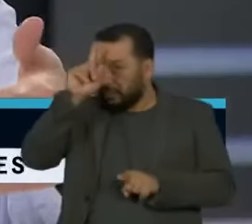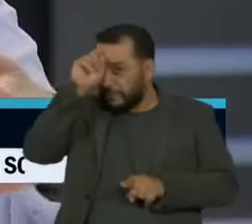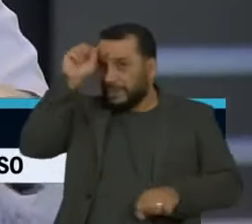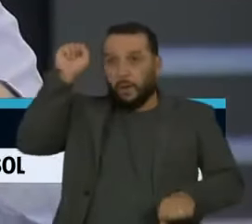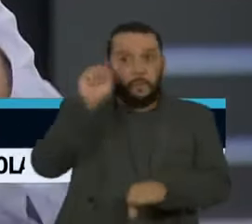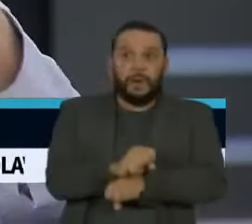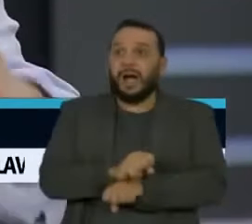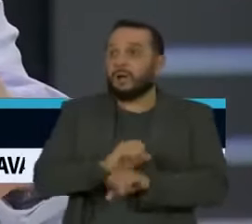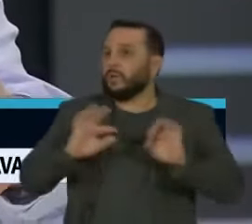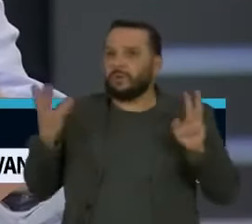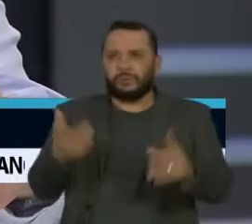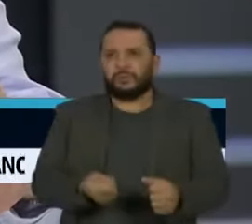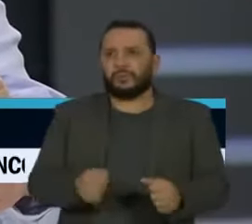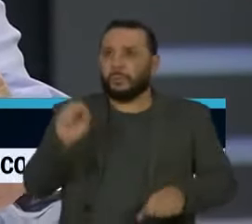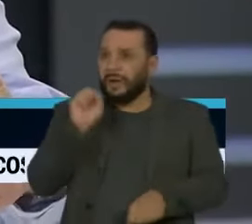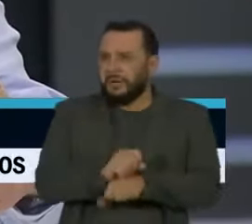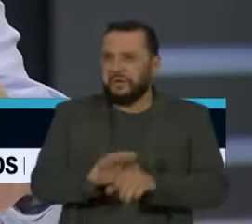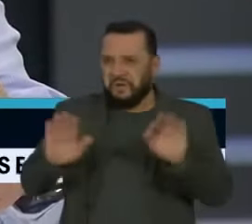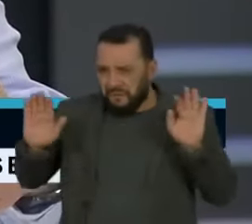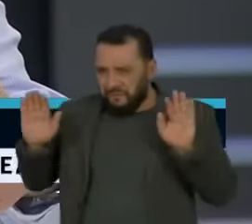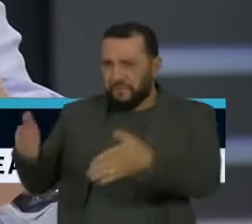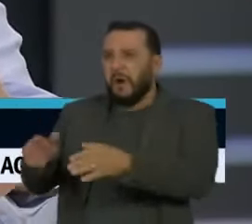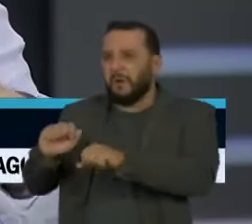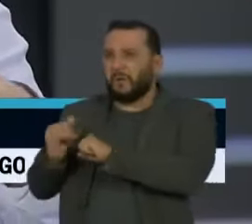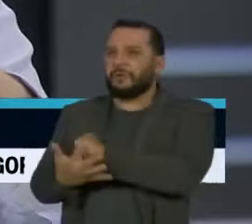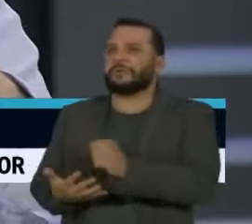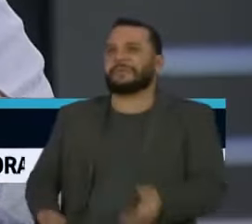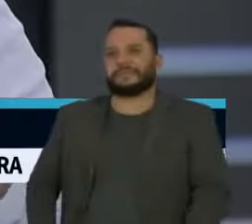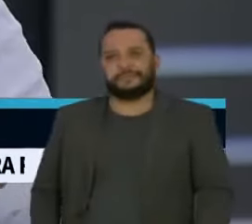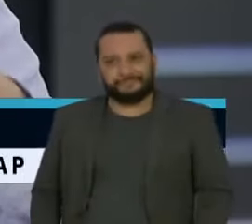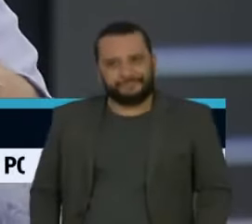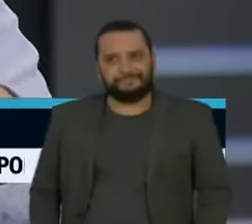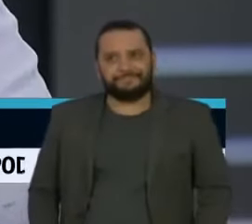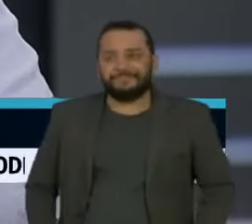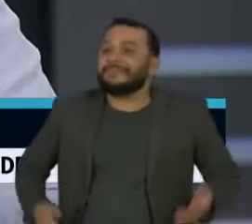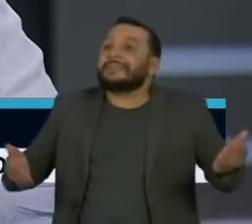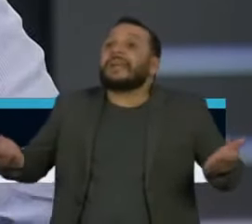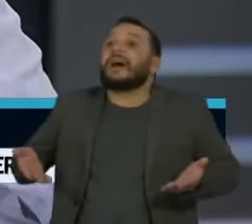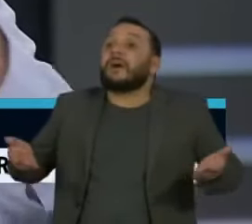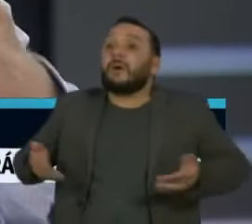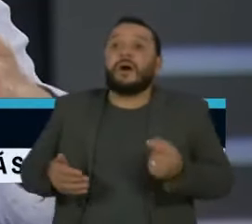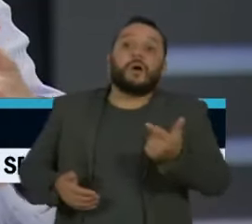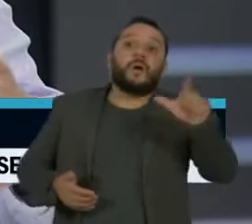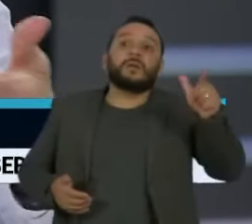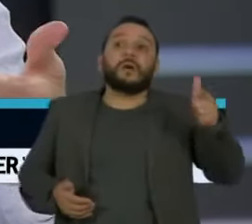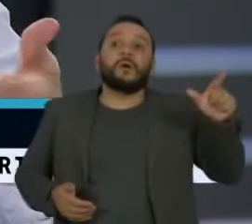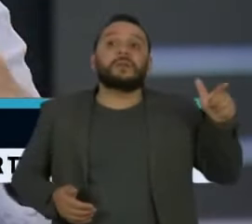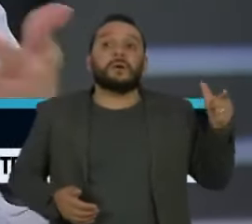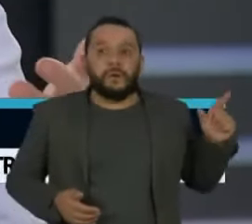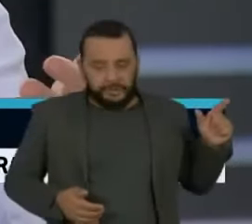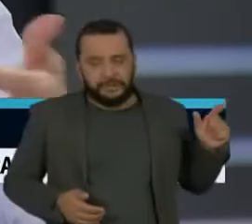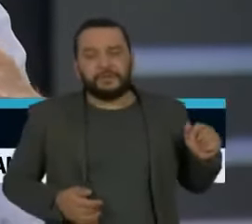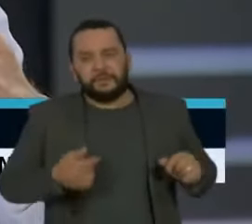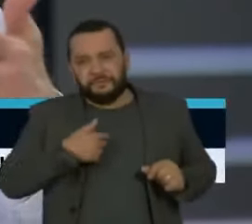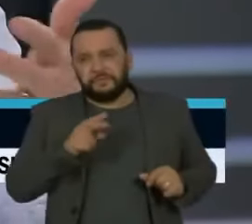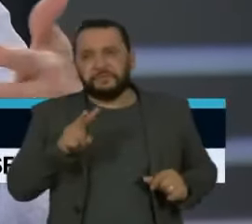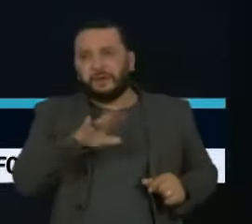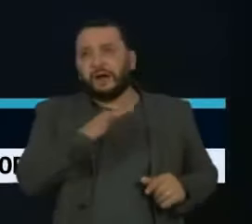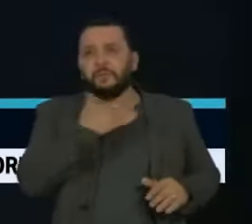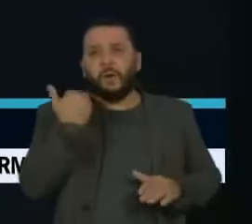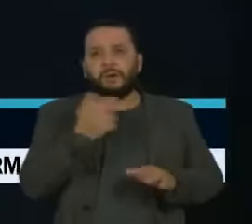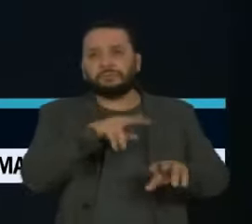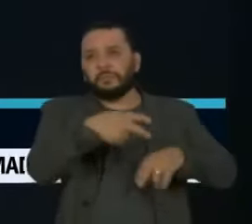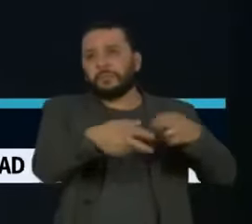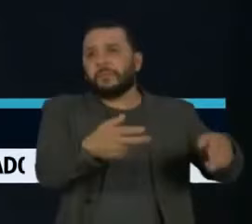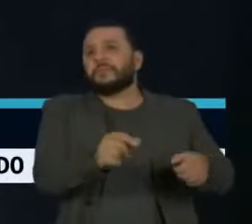que os hospitais parassem para se dedicar ao atendimento à Covid. E agora essas doenças vão ter um rebote, não tem aonde